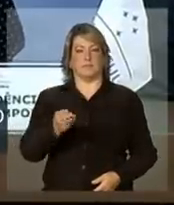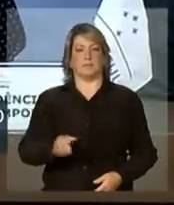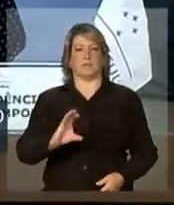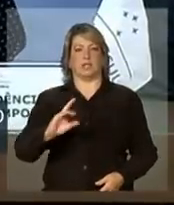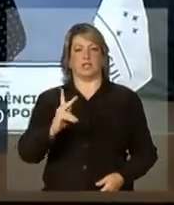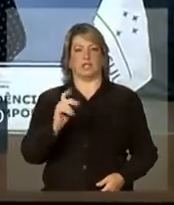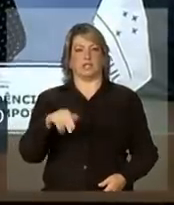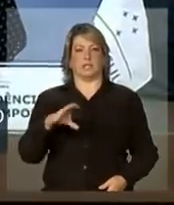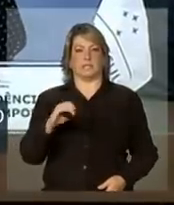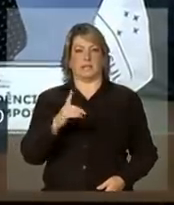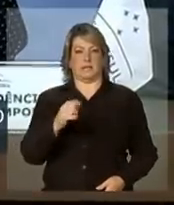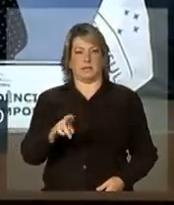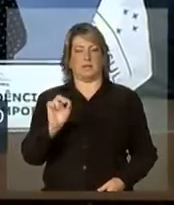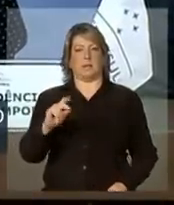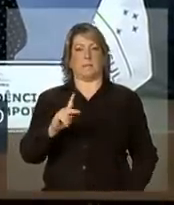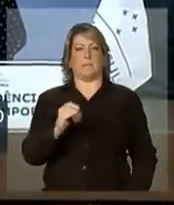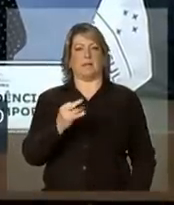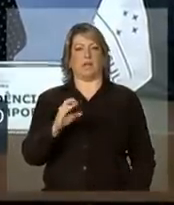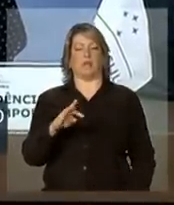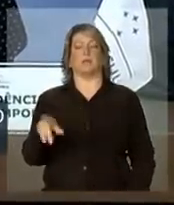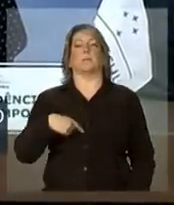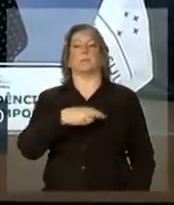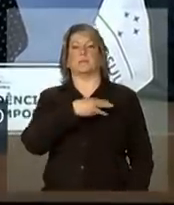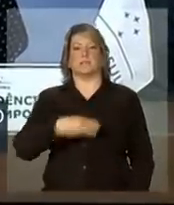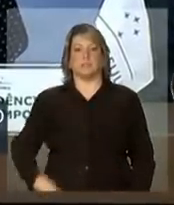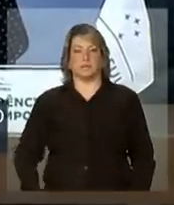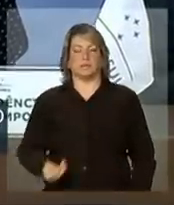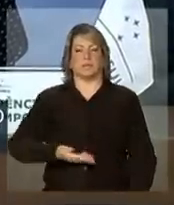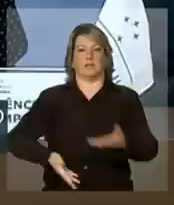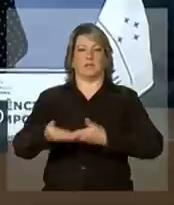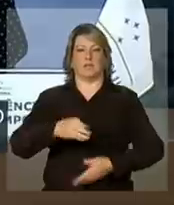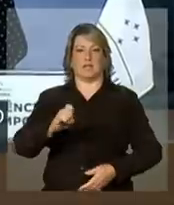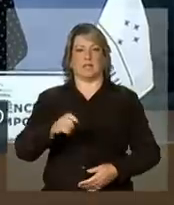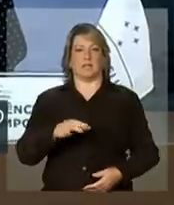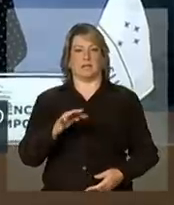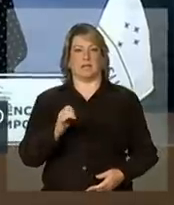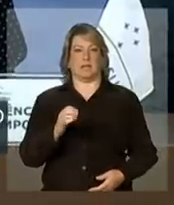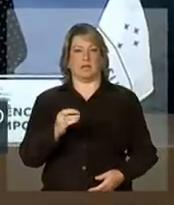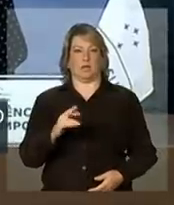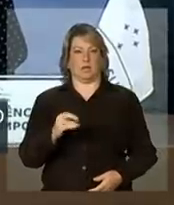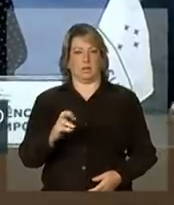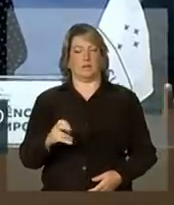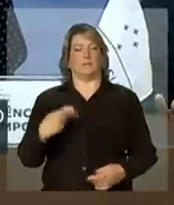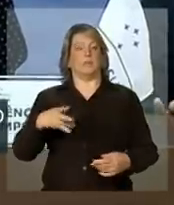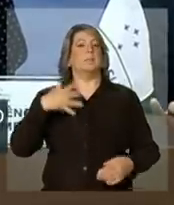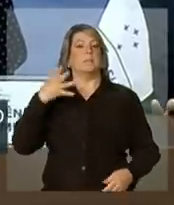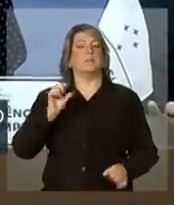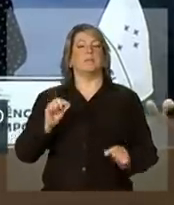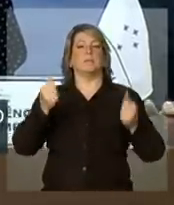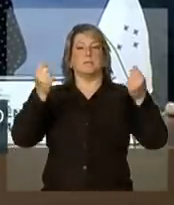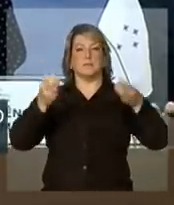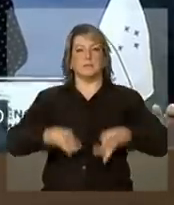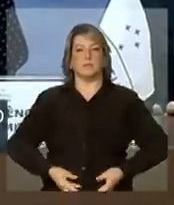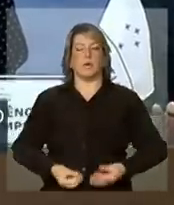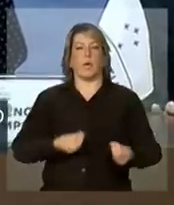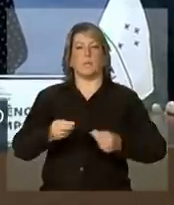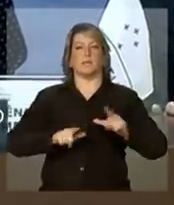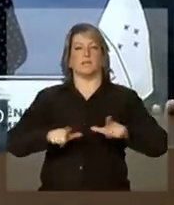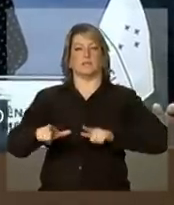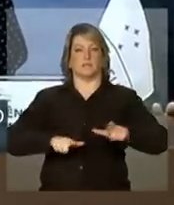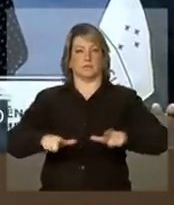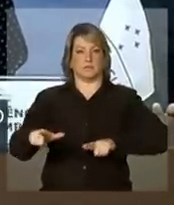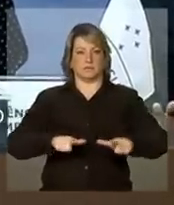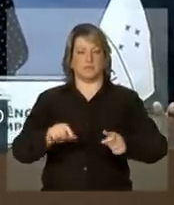chanceler, patriota, ministro das Relações Exteriores, para fazer um relato das